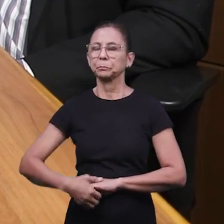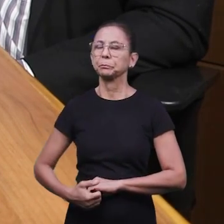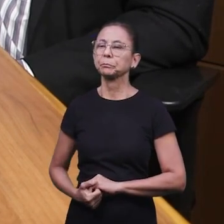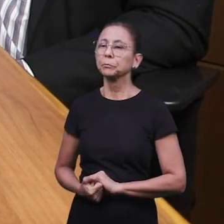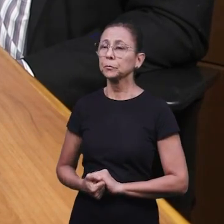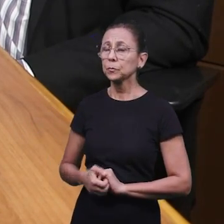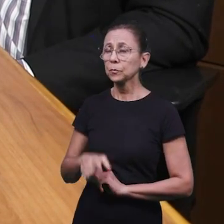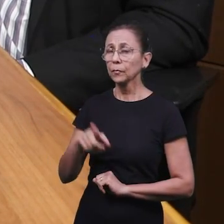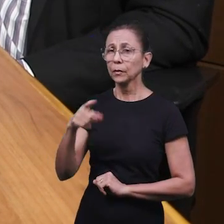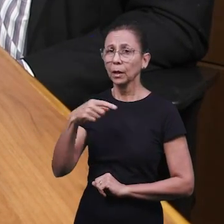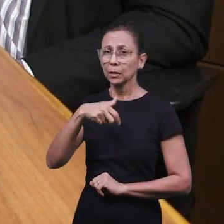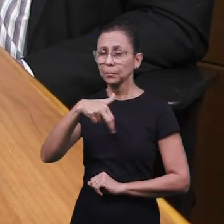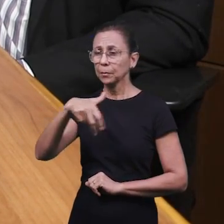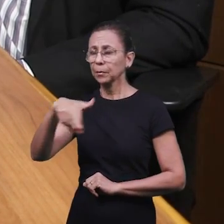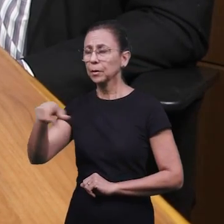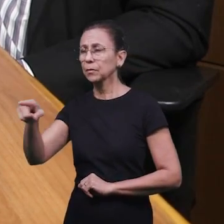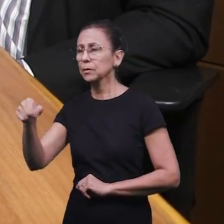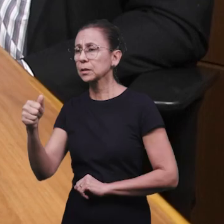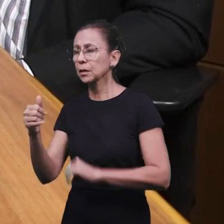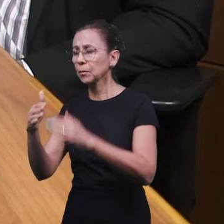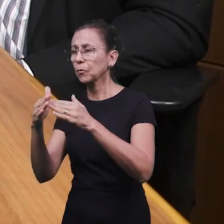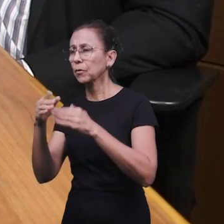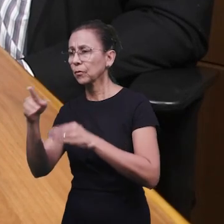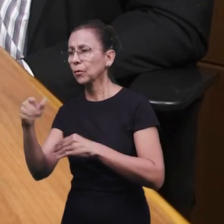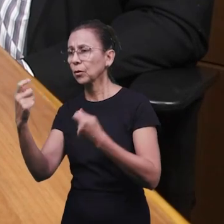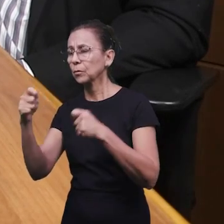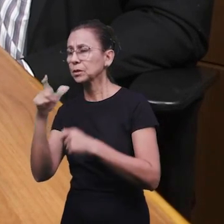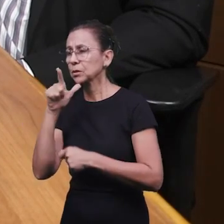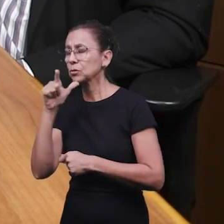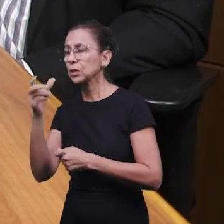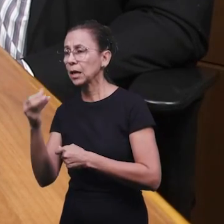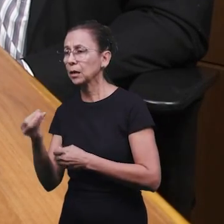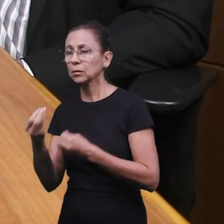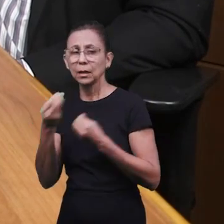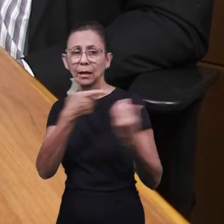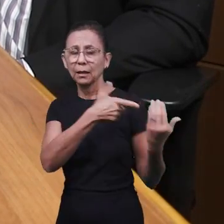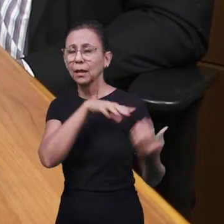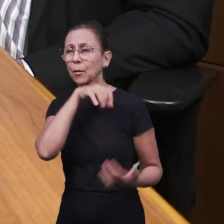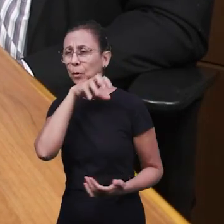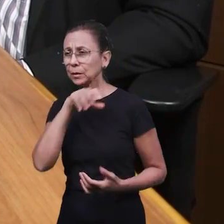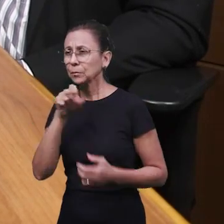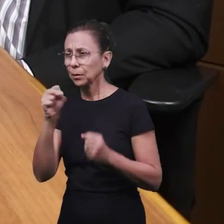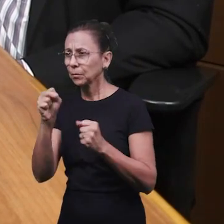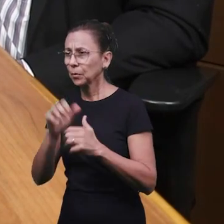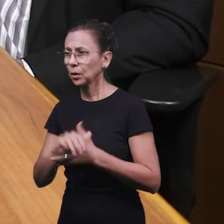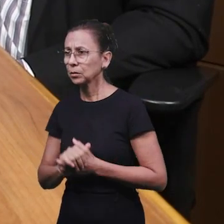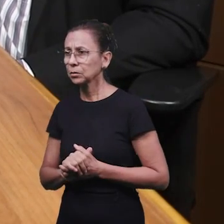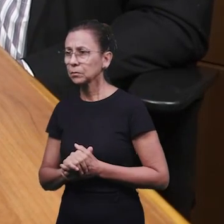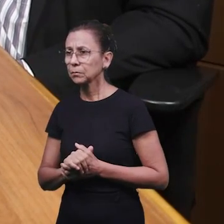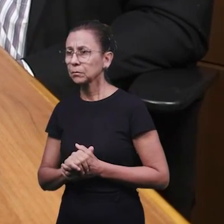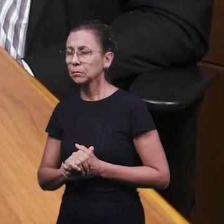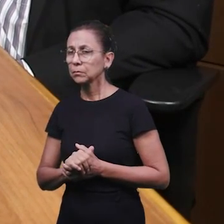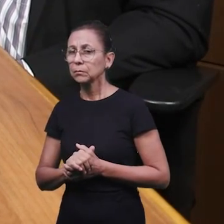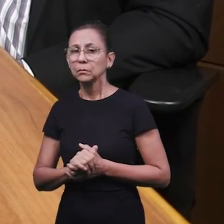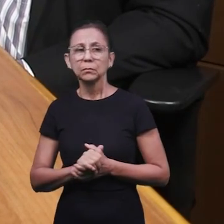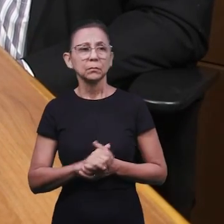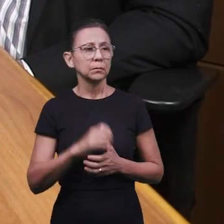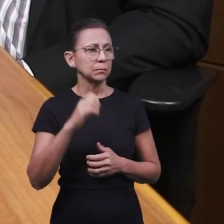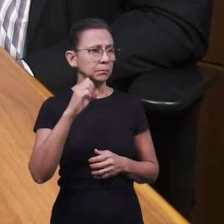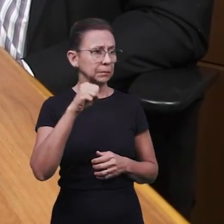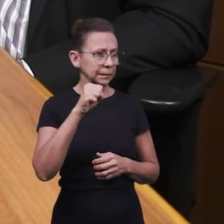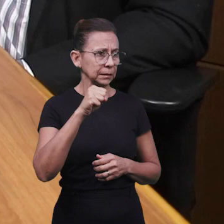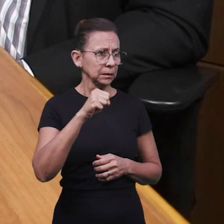traz. Até aí tudo bem. Há um cristianismo que trabalha também, que se esforça. Até aí está tudo